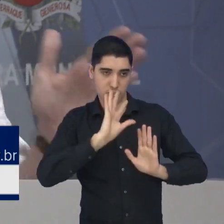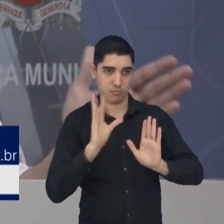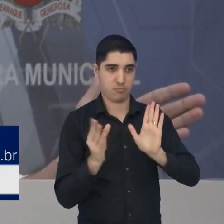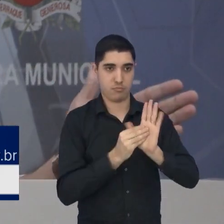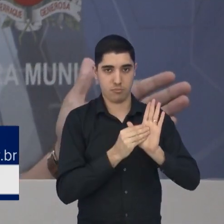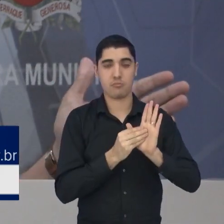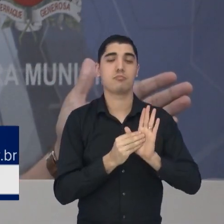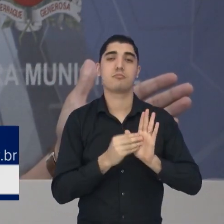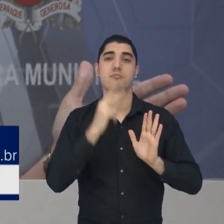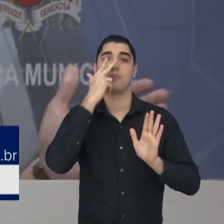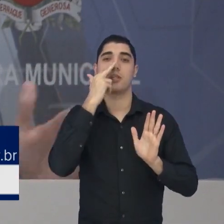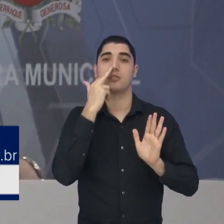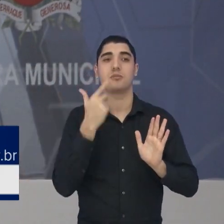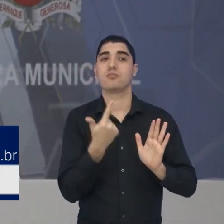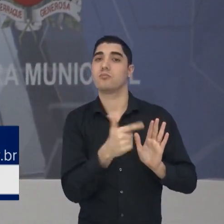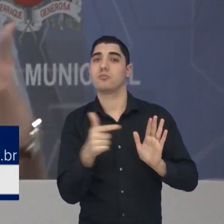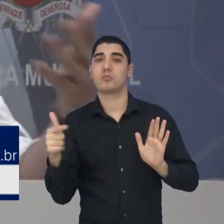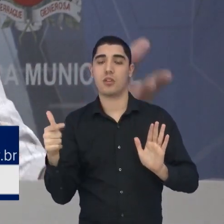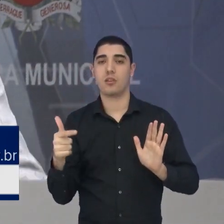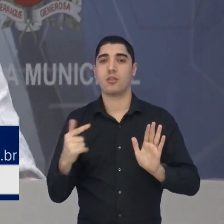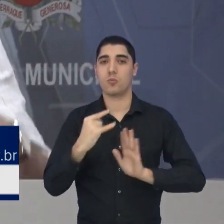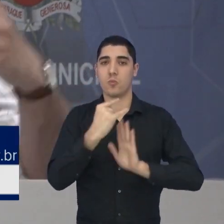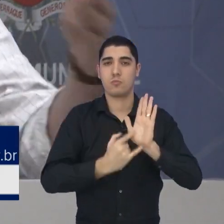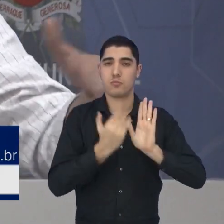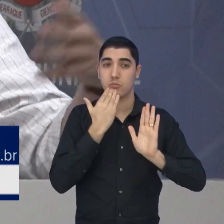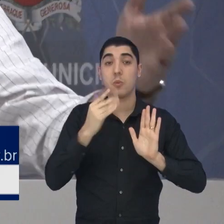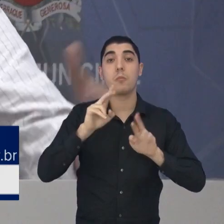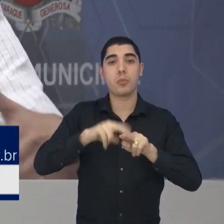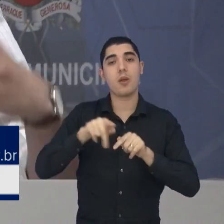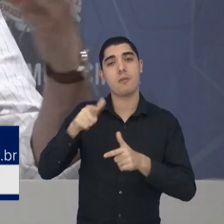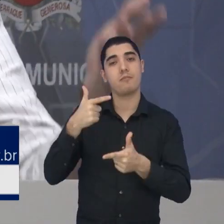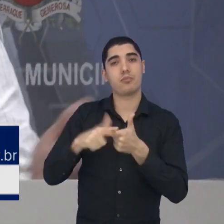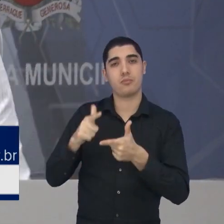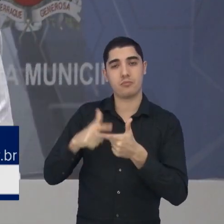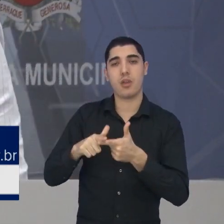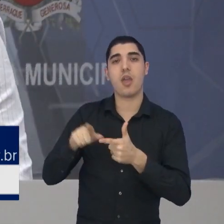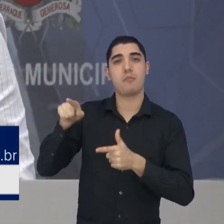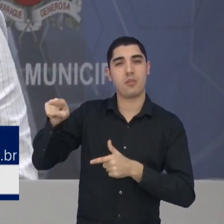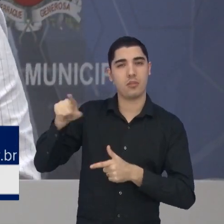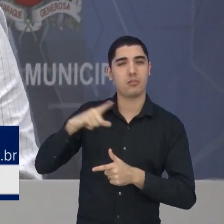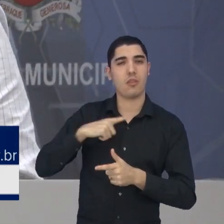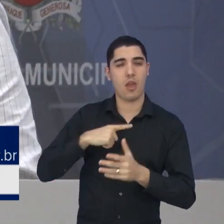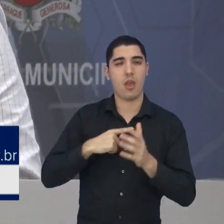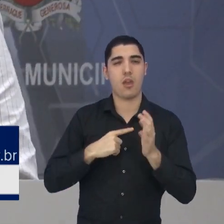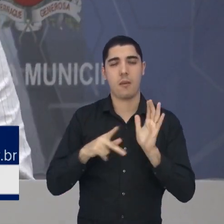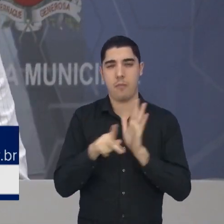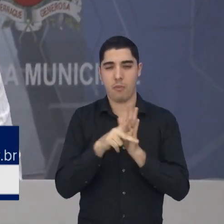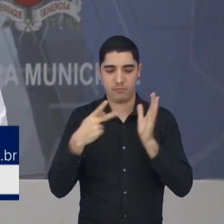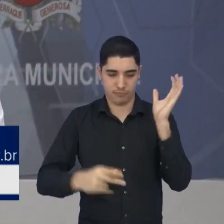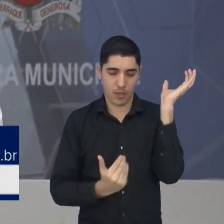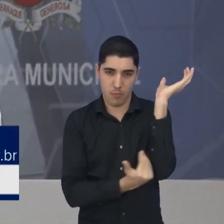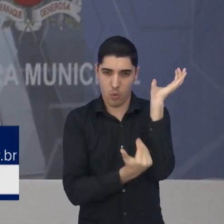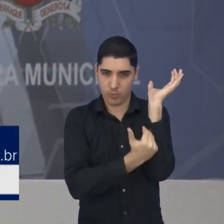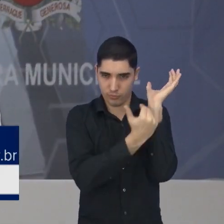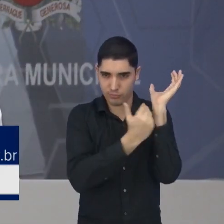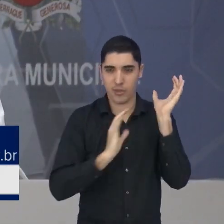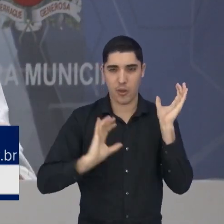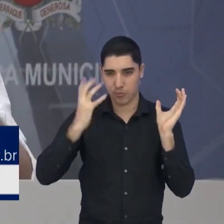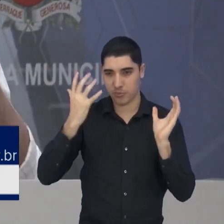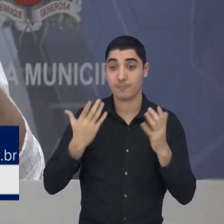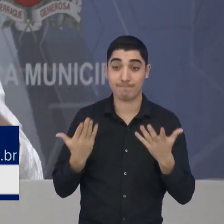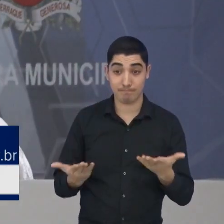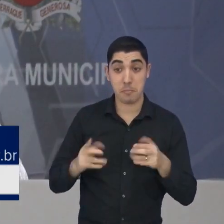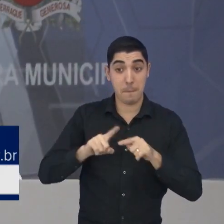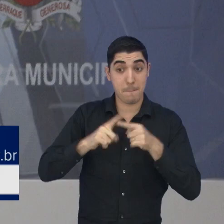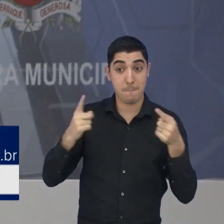tivesse reeleições ilimitadas. Por um problema do processo burocrático aqui da casa, essa emenda não pôde prosperar, mas